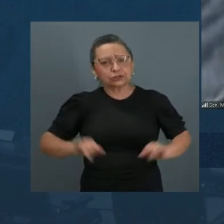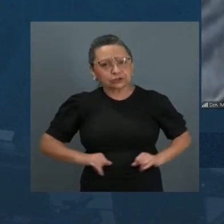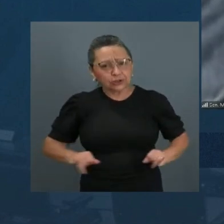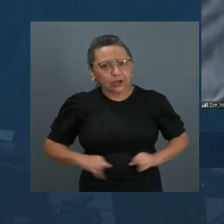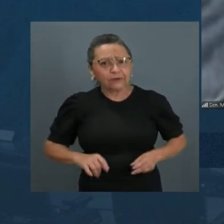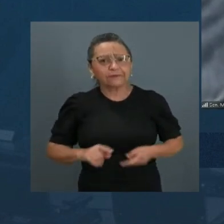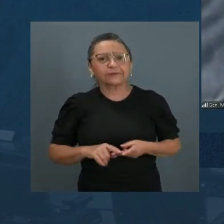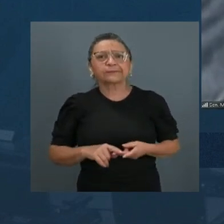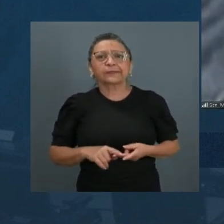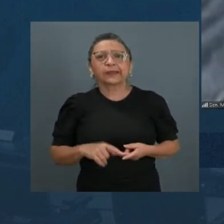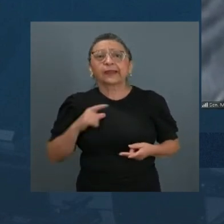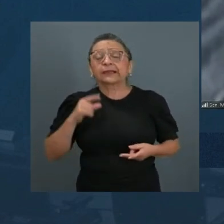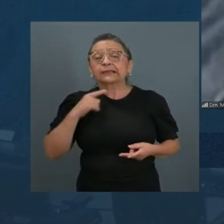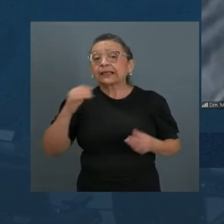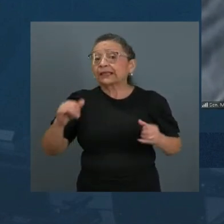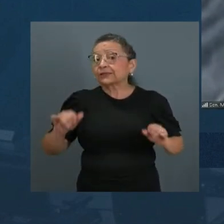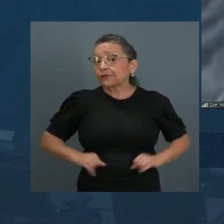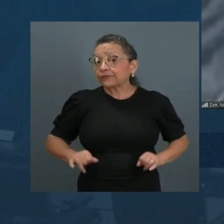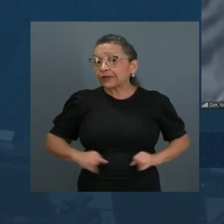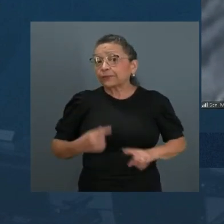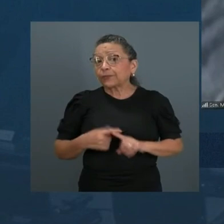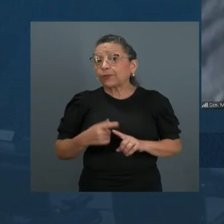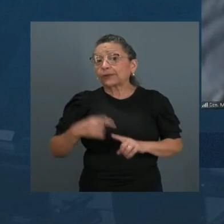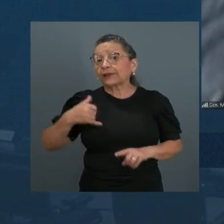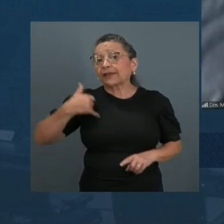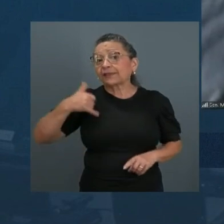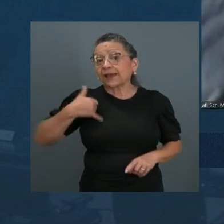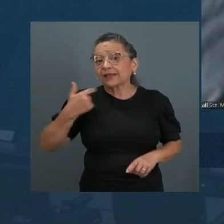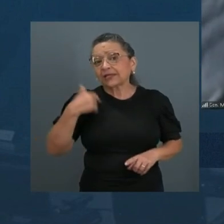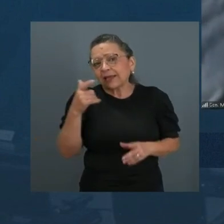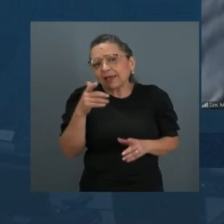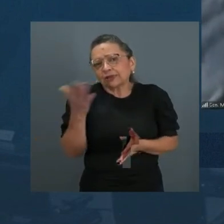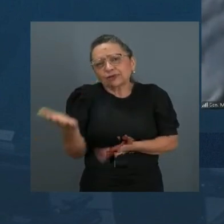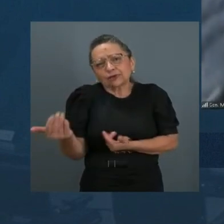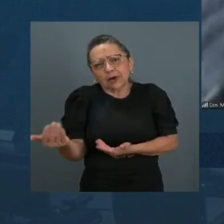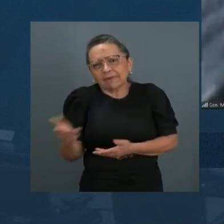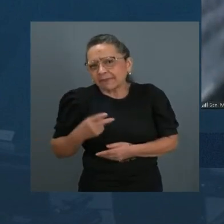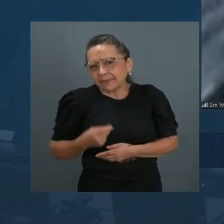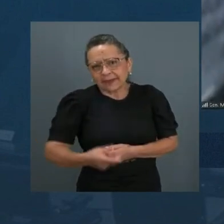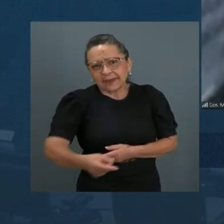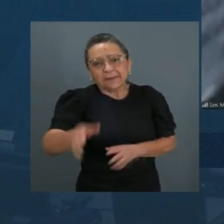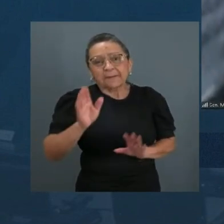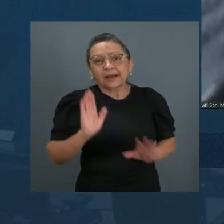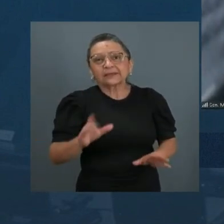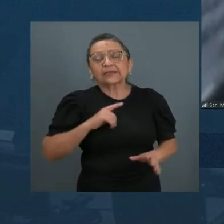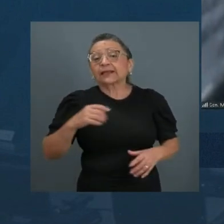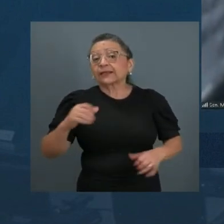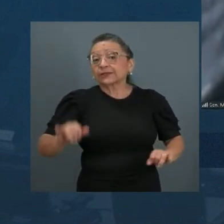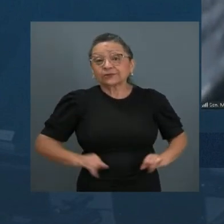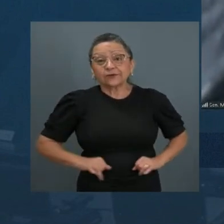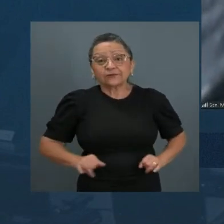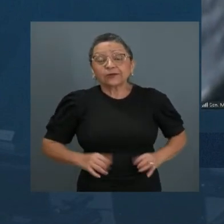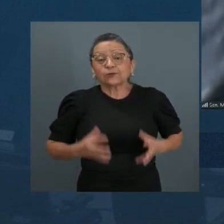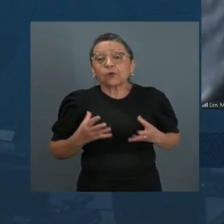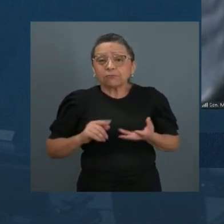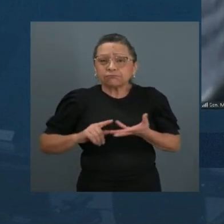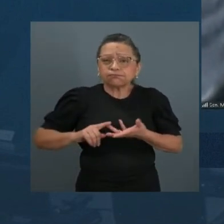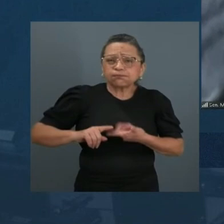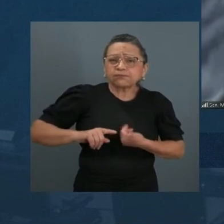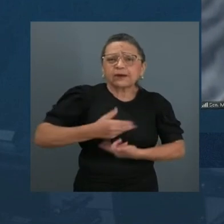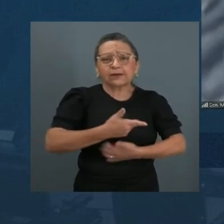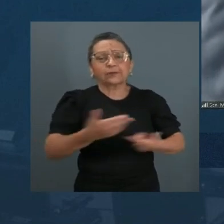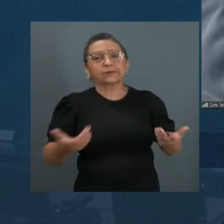sofrendo com o peso da idade, embora ele seja jovem para sempre. ele está sofrendo com muita coisa.